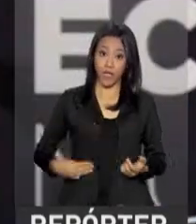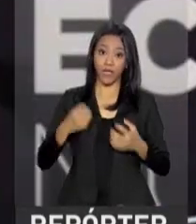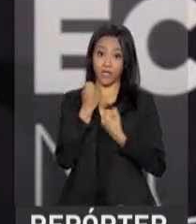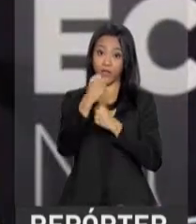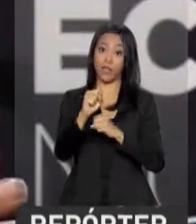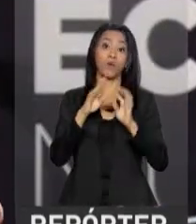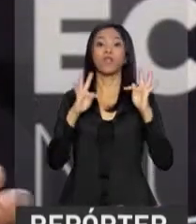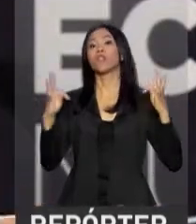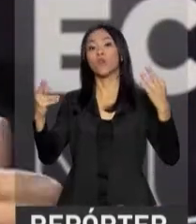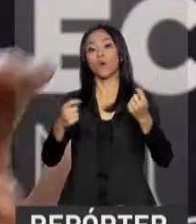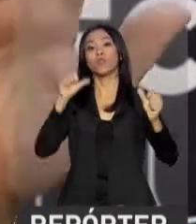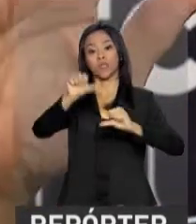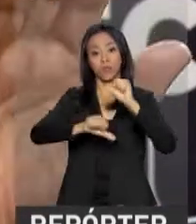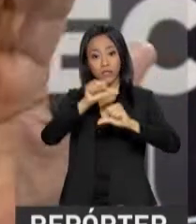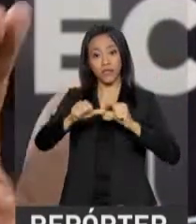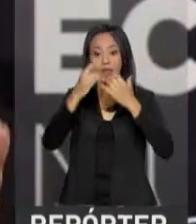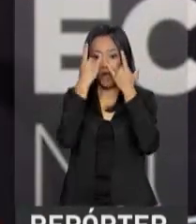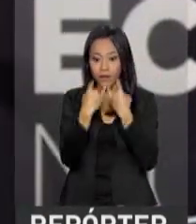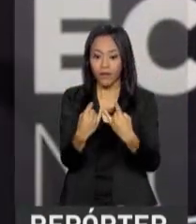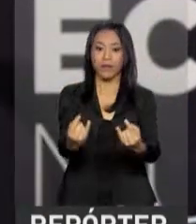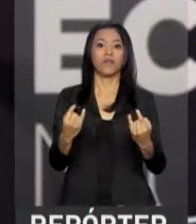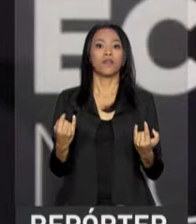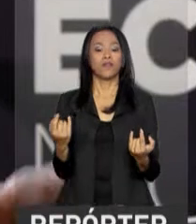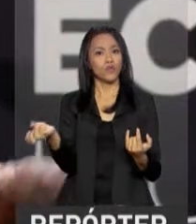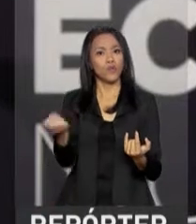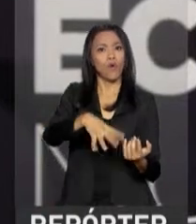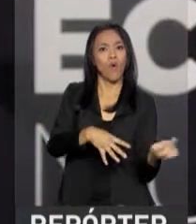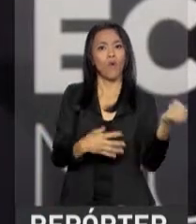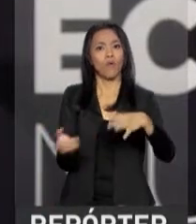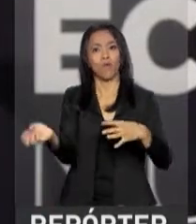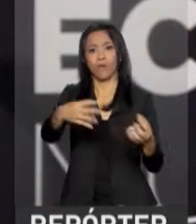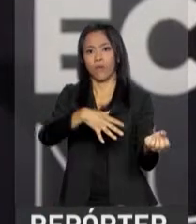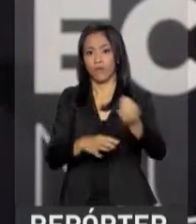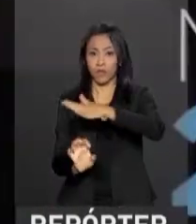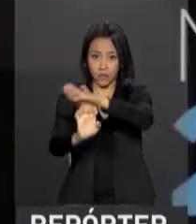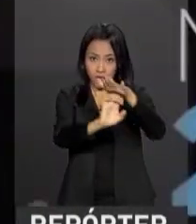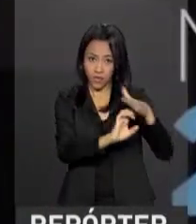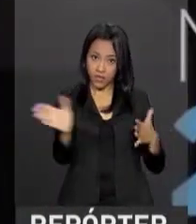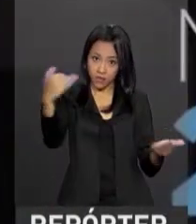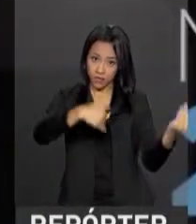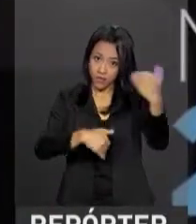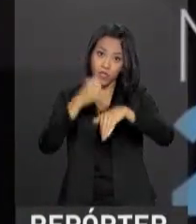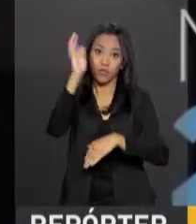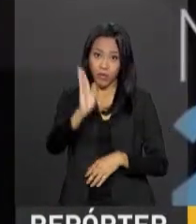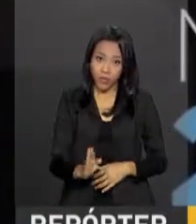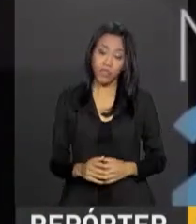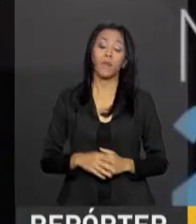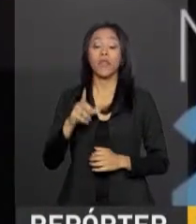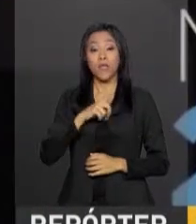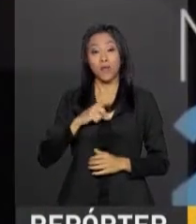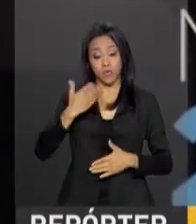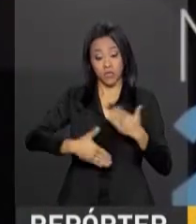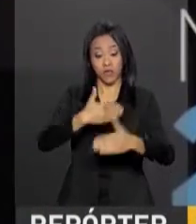todas essas mudanças estão atraindo a atenção de novos investidores para o brasil e temos um câncer na infância ano de